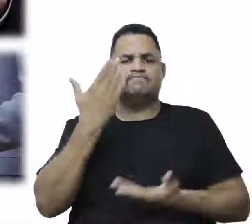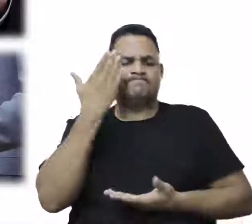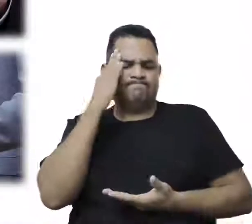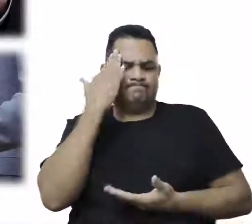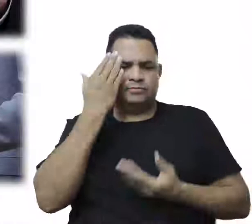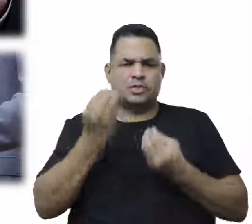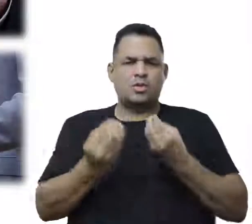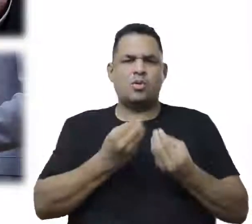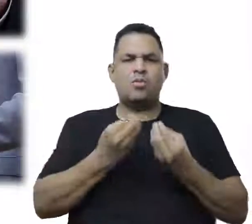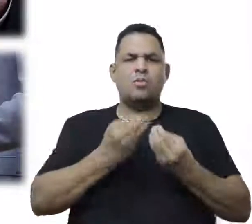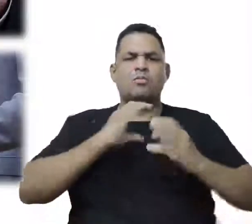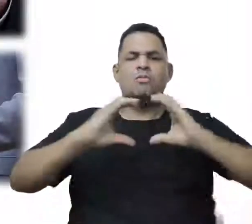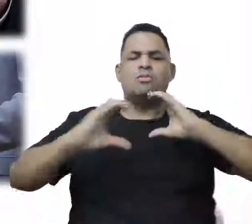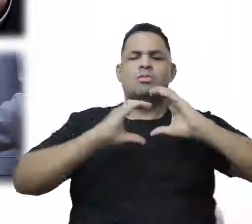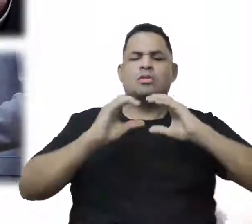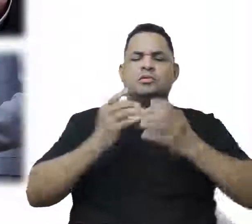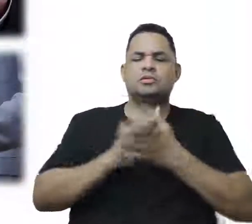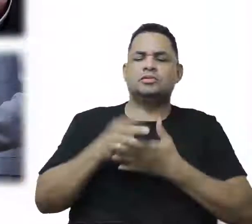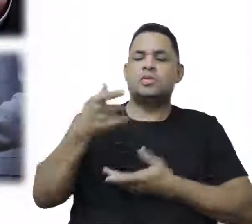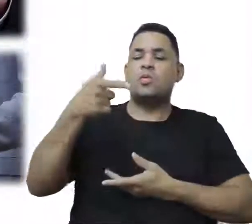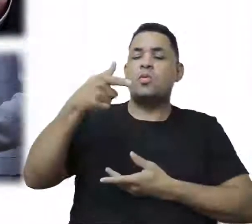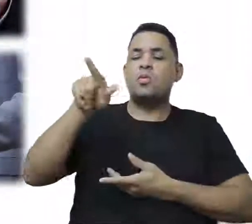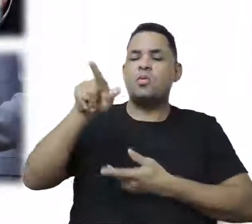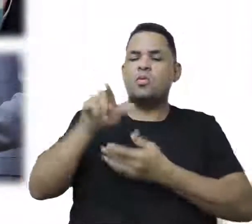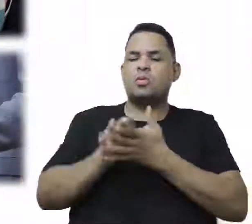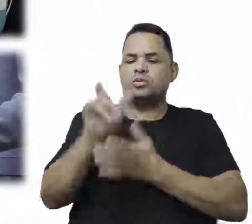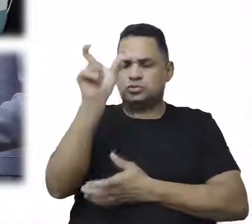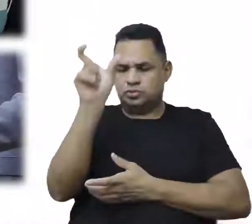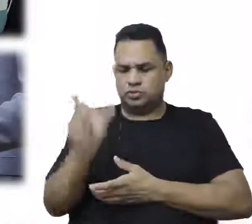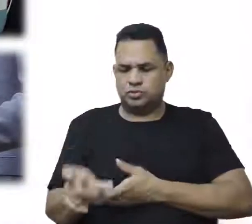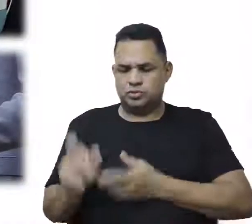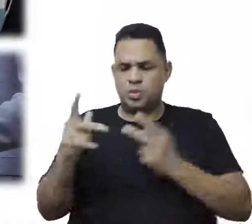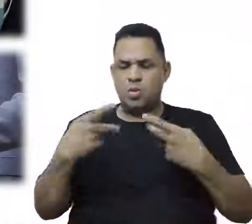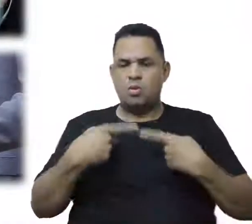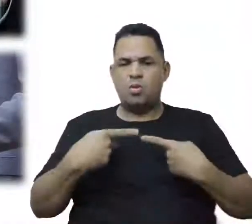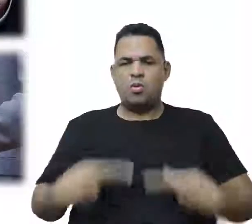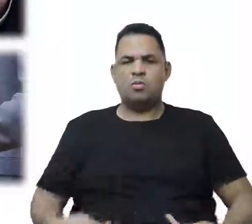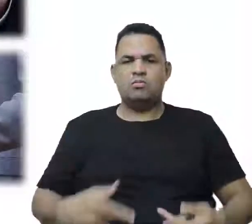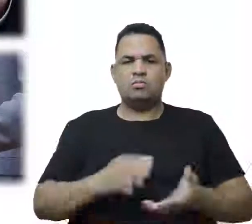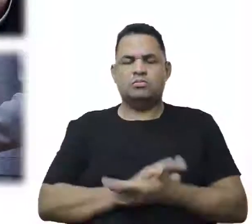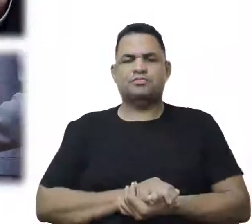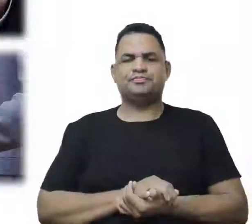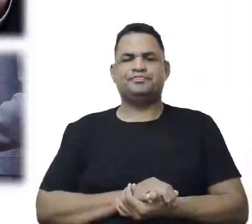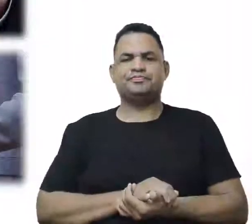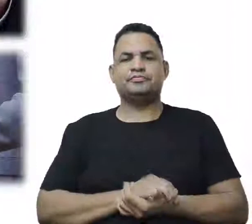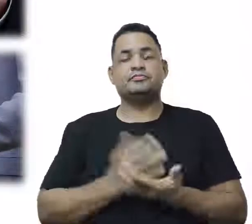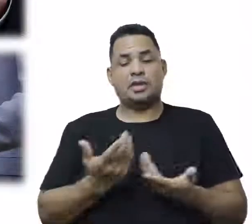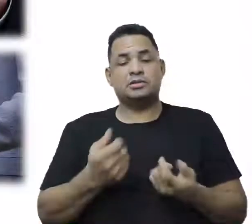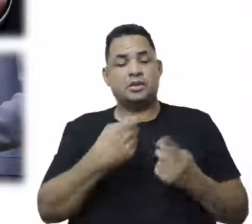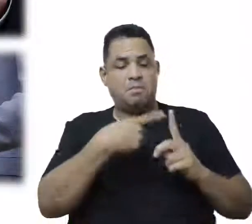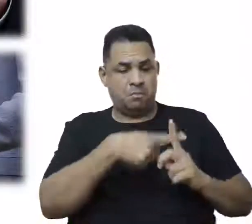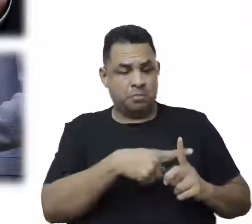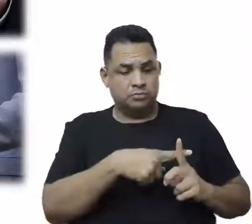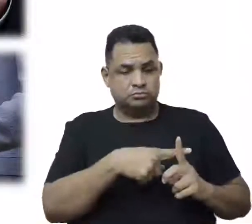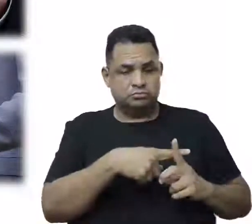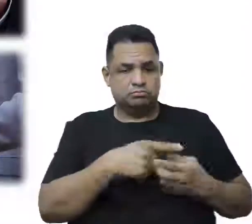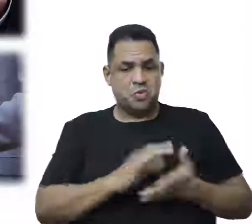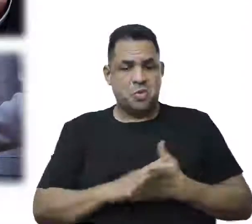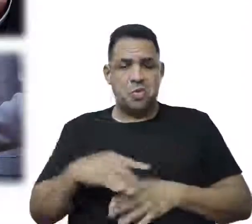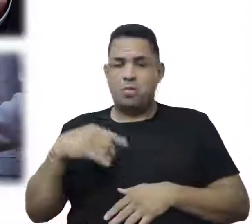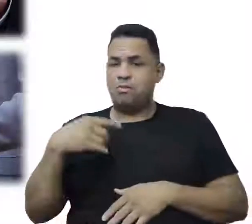esse corpo está comunicando com o outro. E essa comunicação, ela pode impactar positivamente